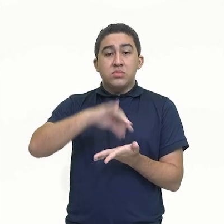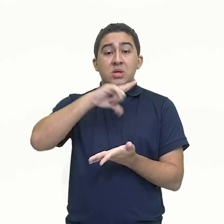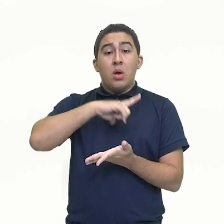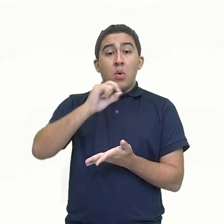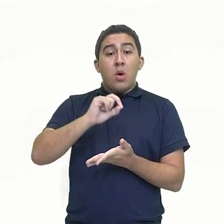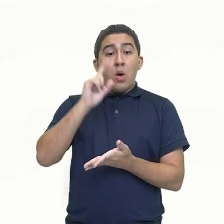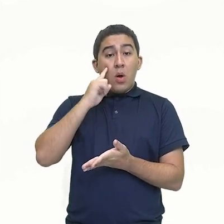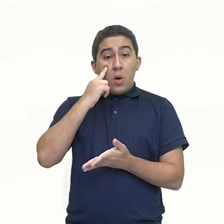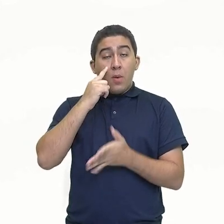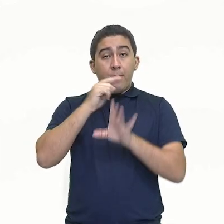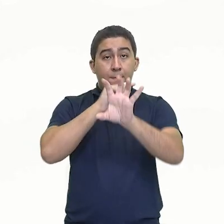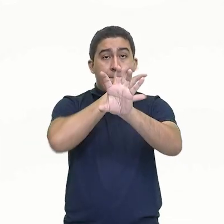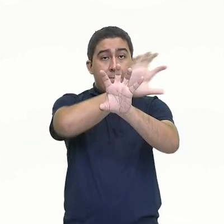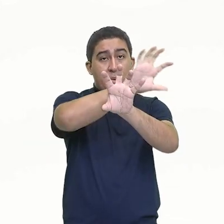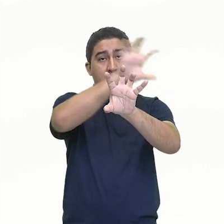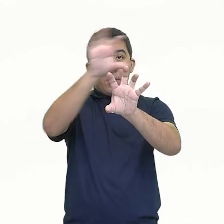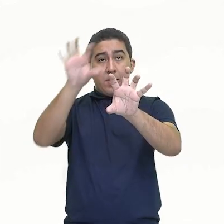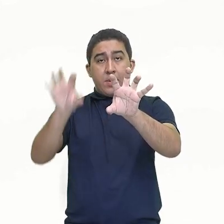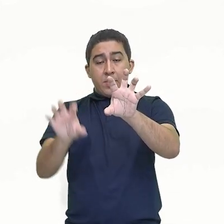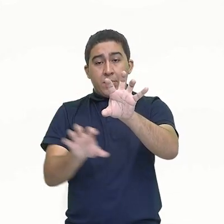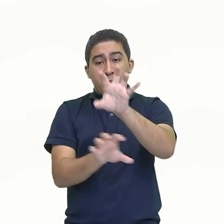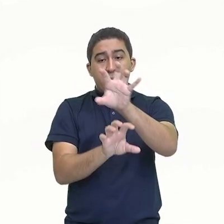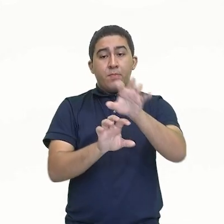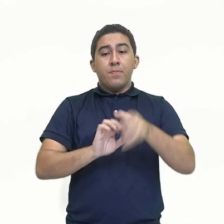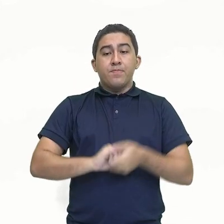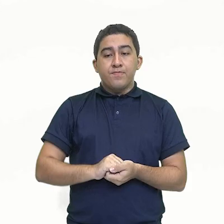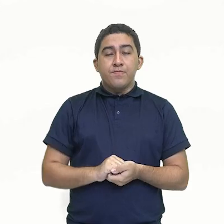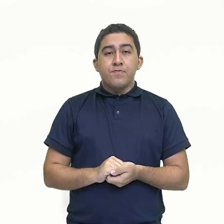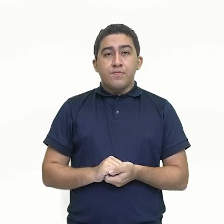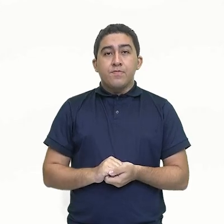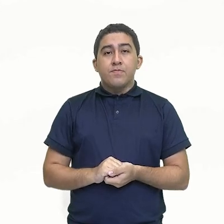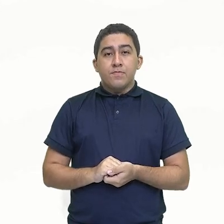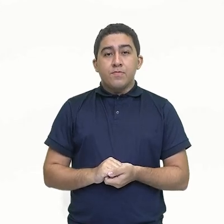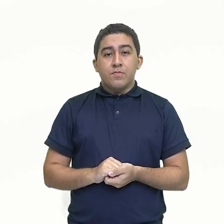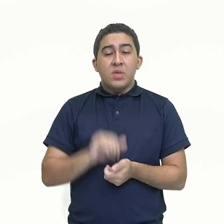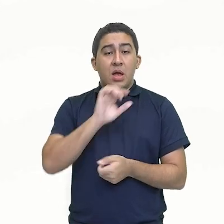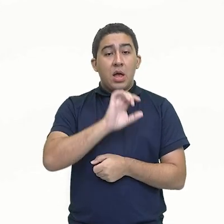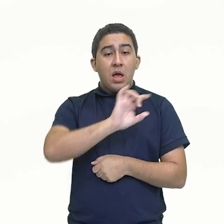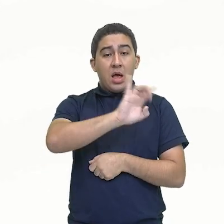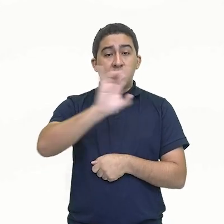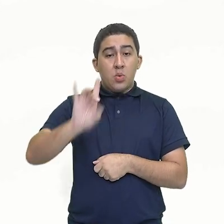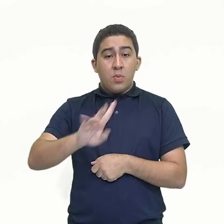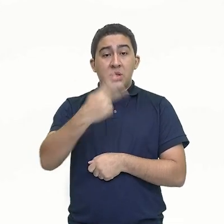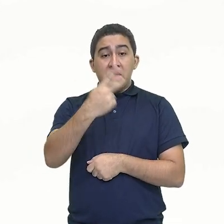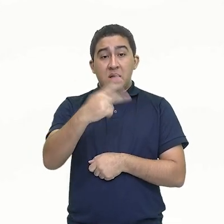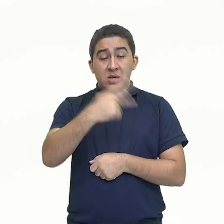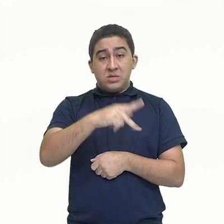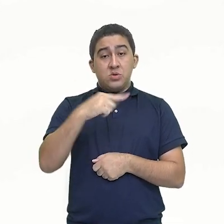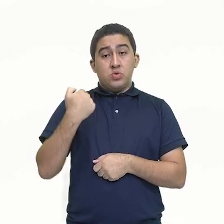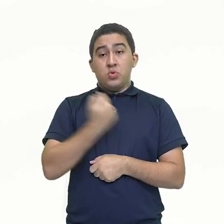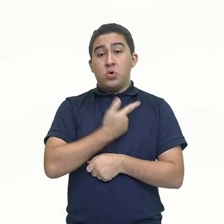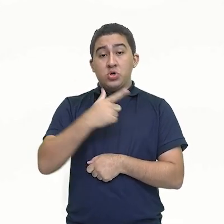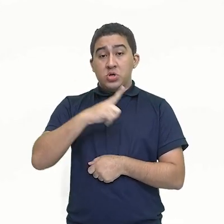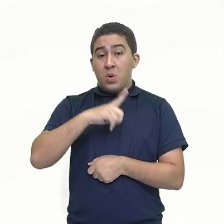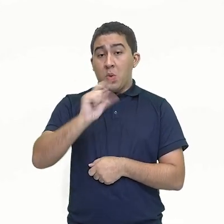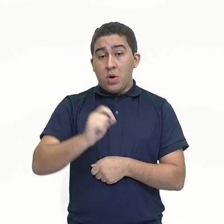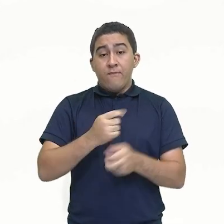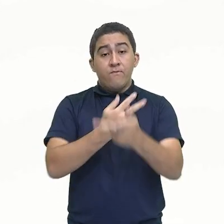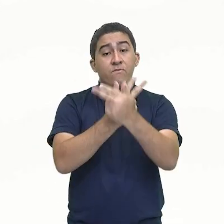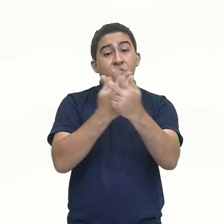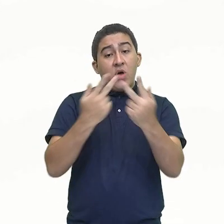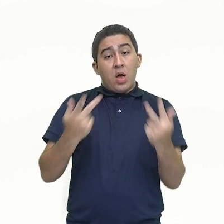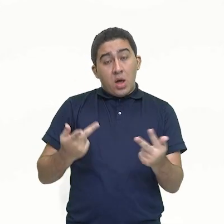nós temos, olha só. Em cada parte desse mapa mundi, nós temos